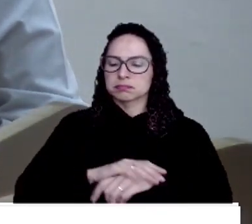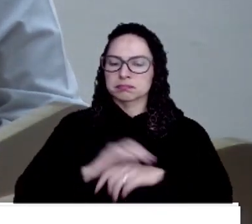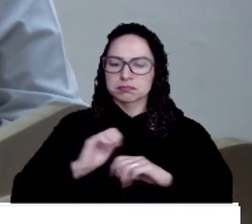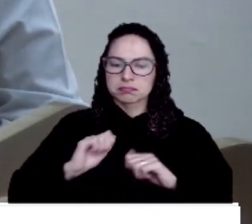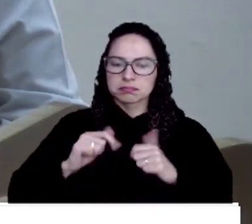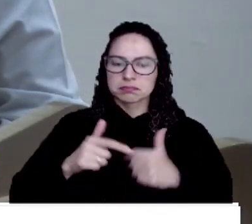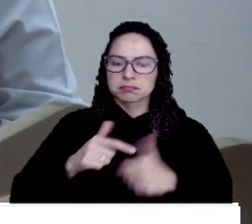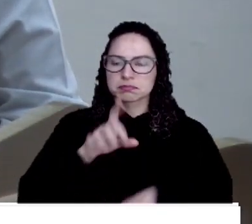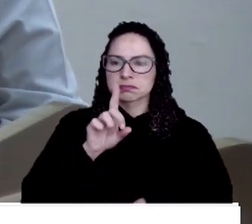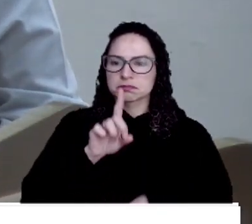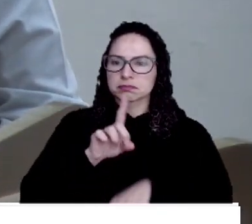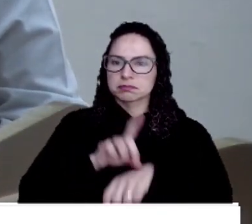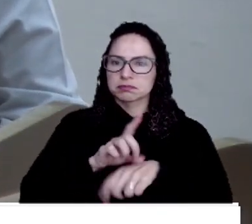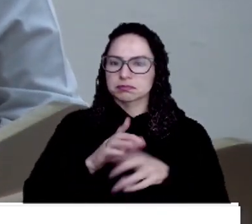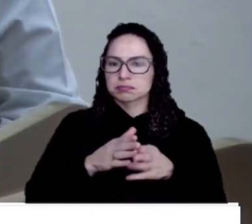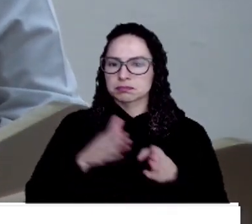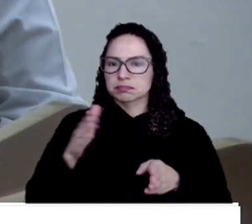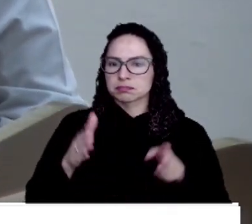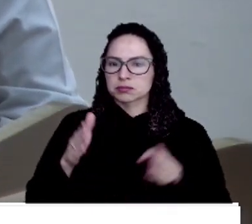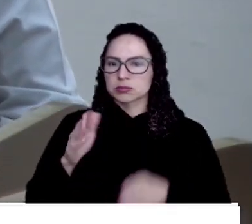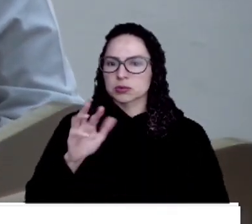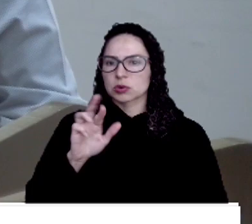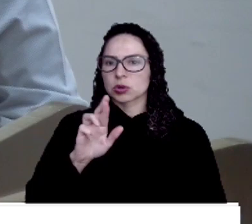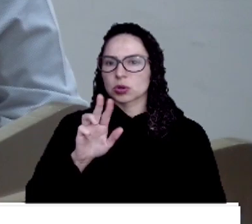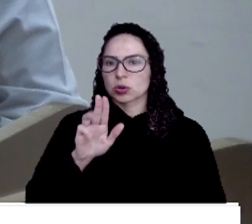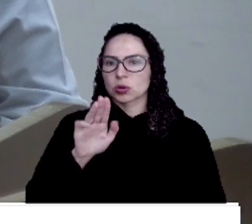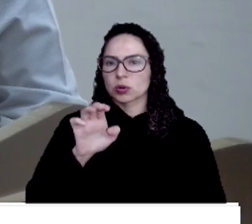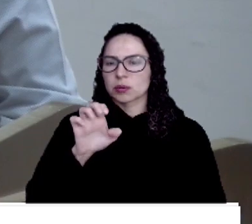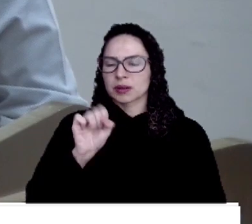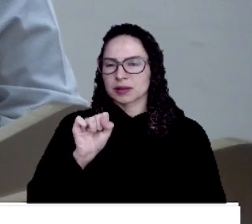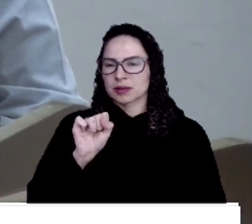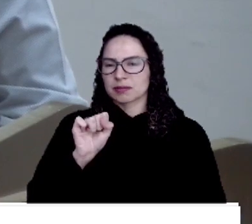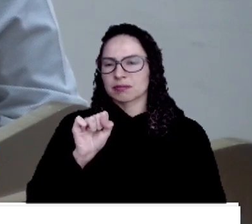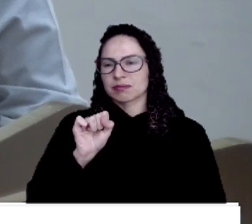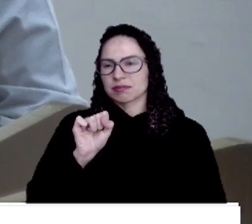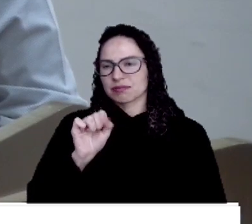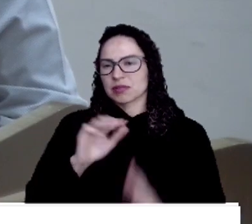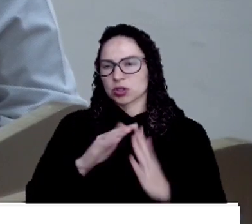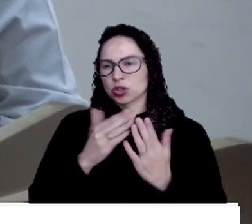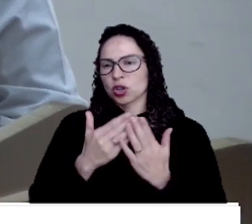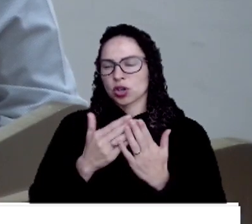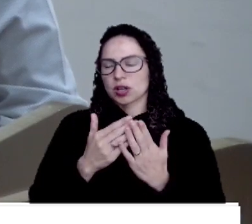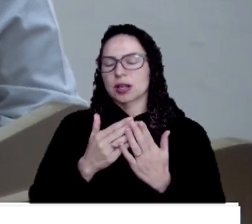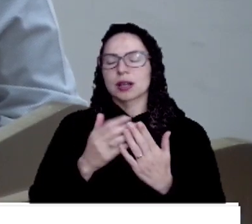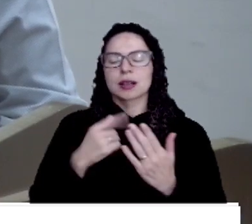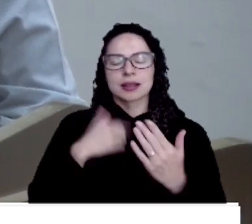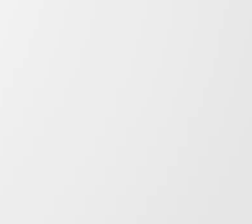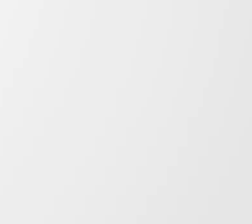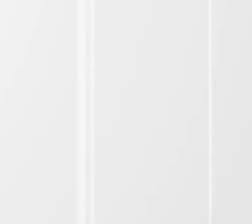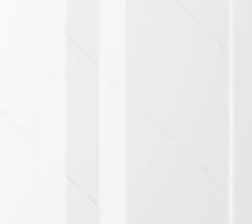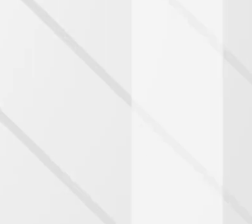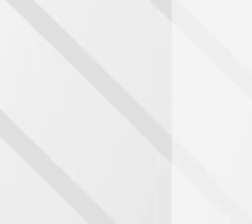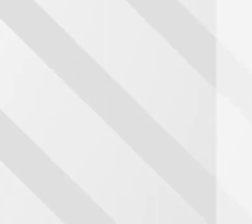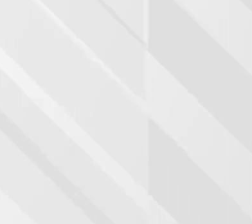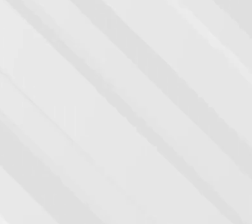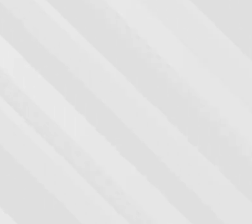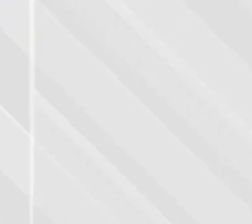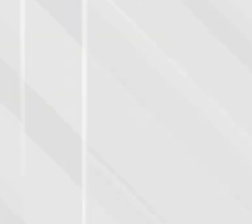diretora lá do Rubens Ornstein. E agradecer esse Poder Legislativo por esse reconhecimento.